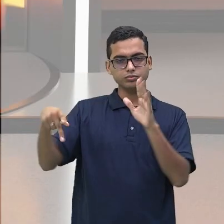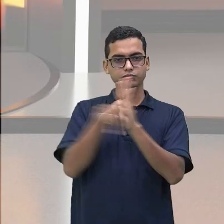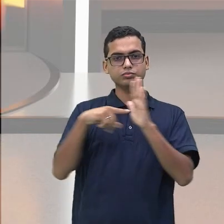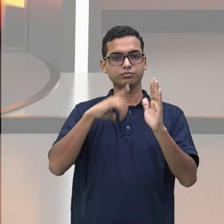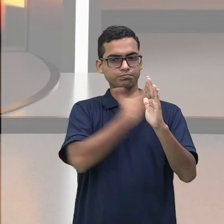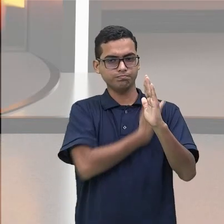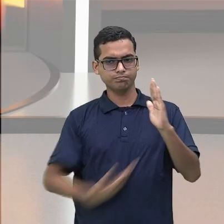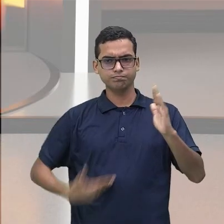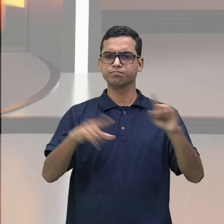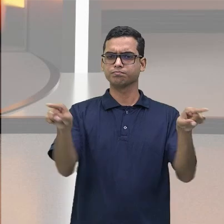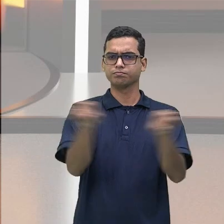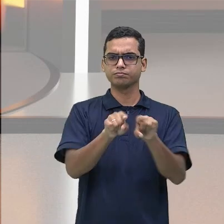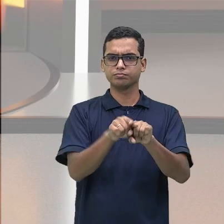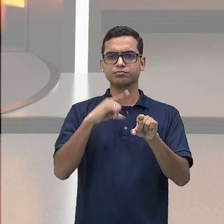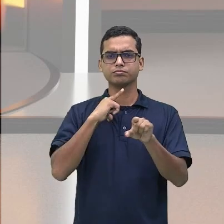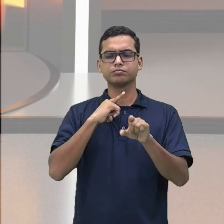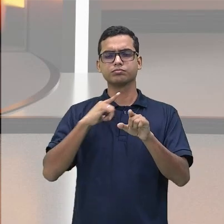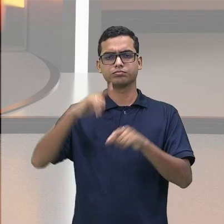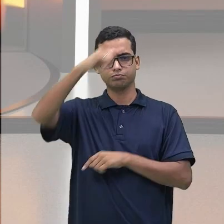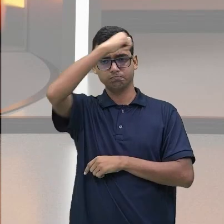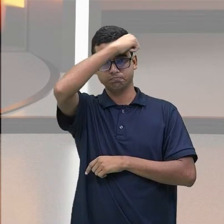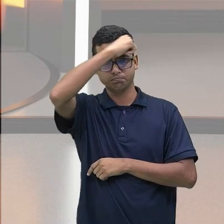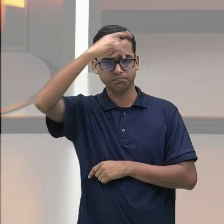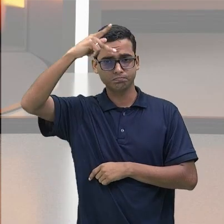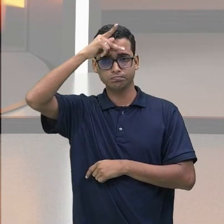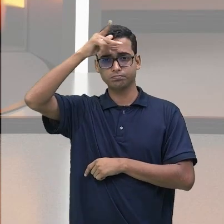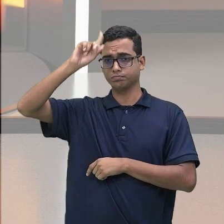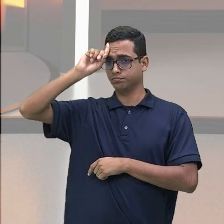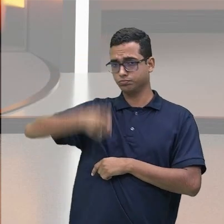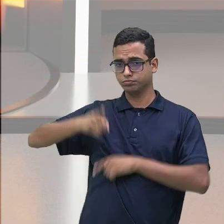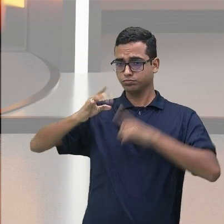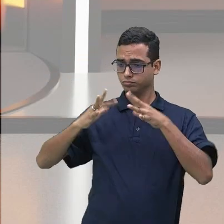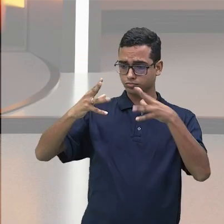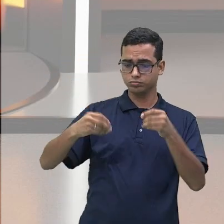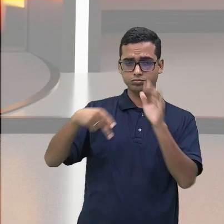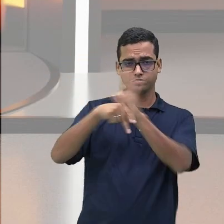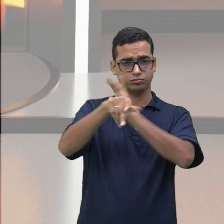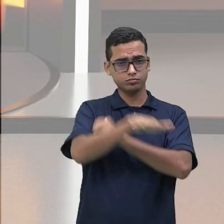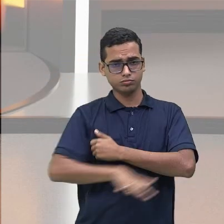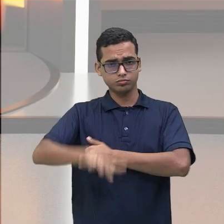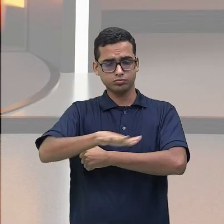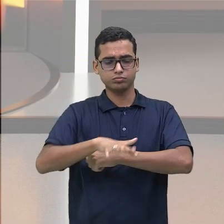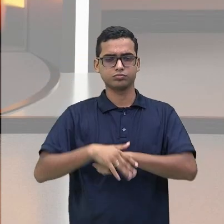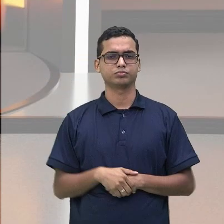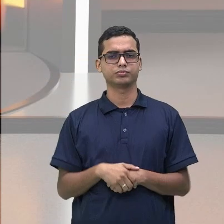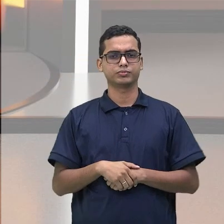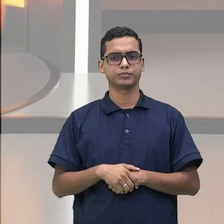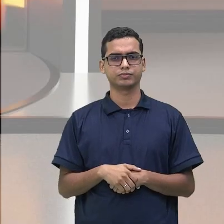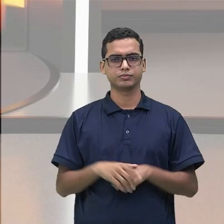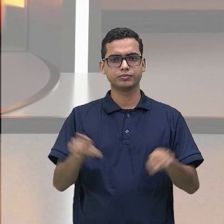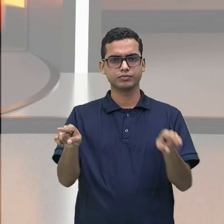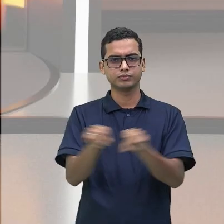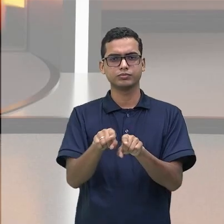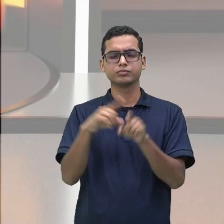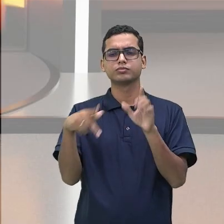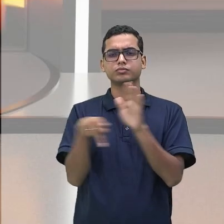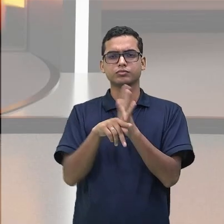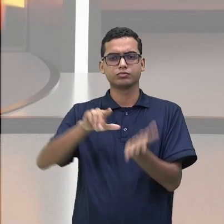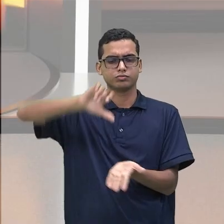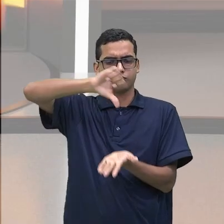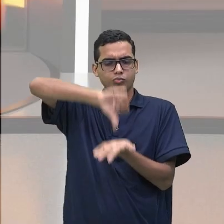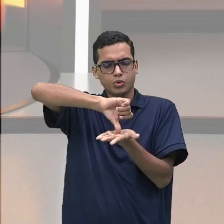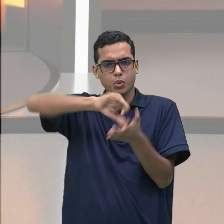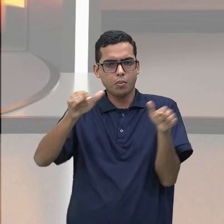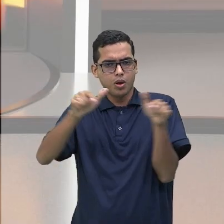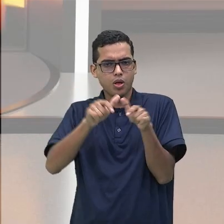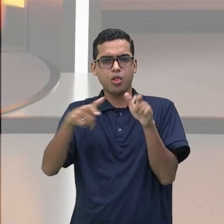jurisdição própria, que vai ter ali o prefeito que acaba comandando, tá? Vai ser a menor esfera administrativa da República Federativa